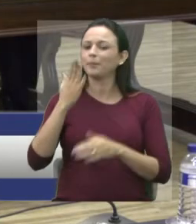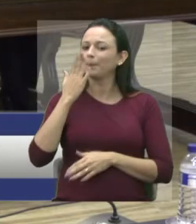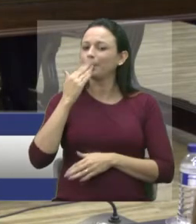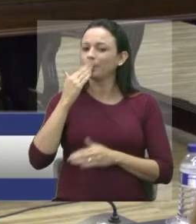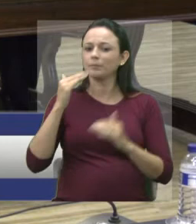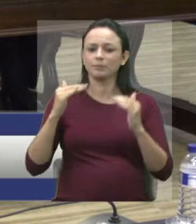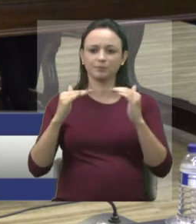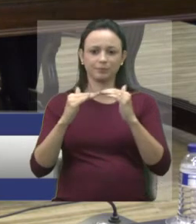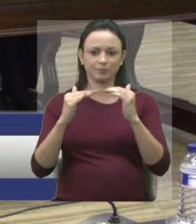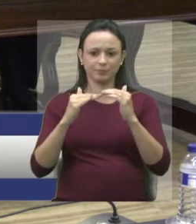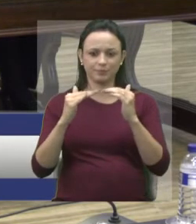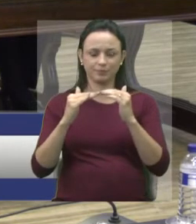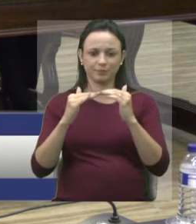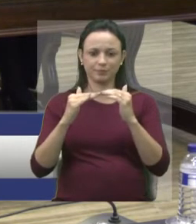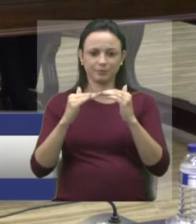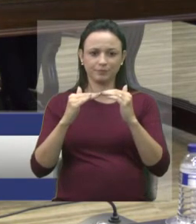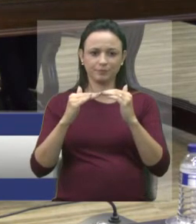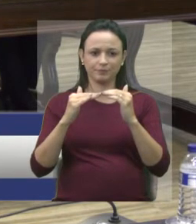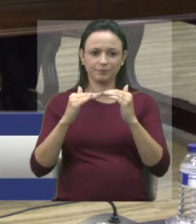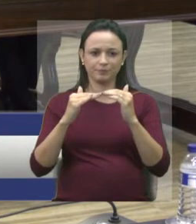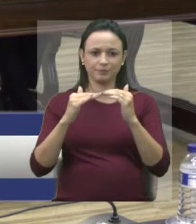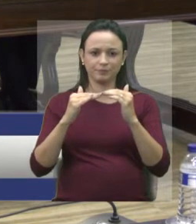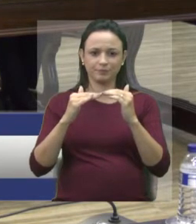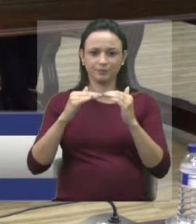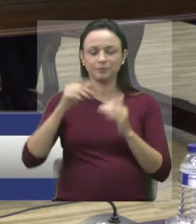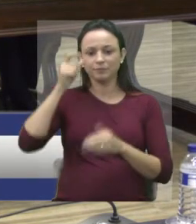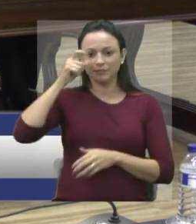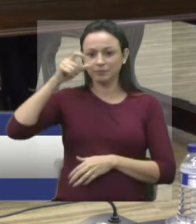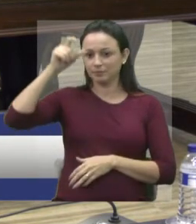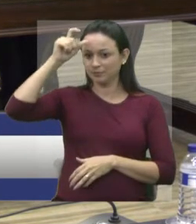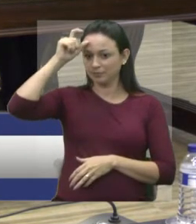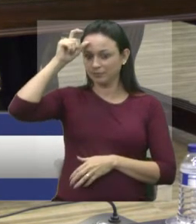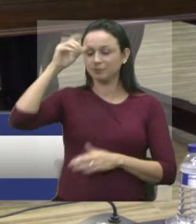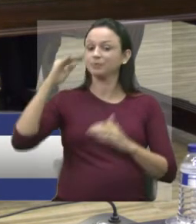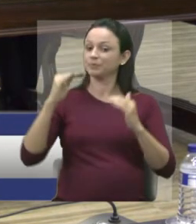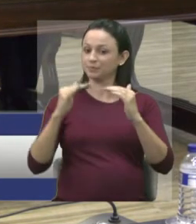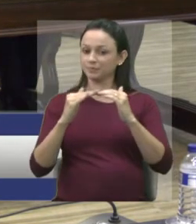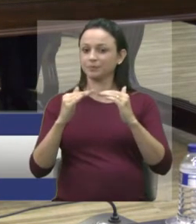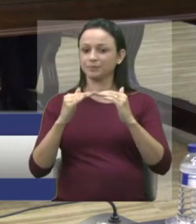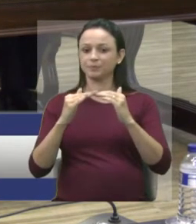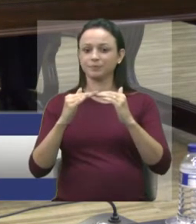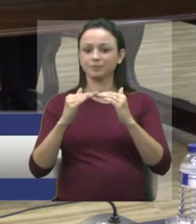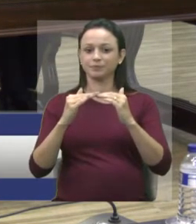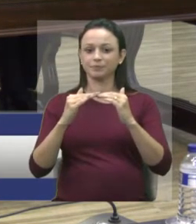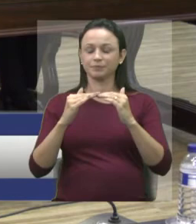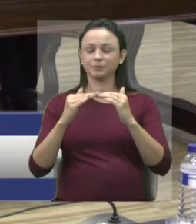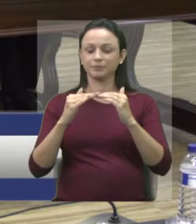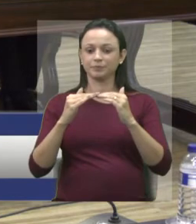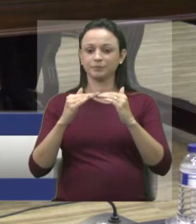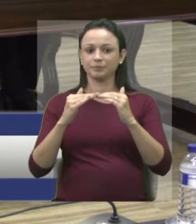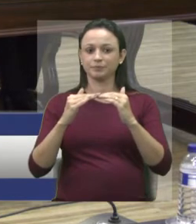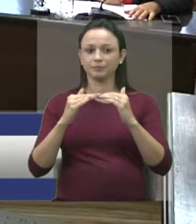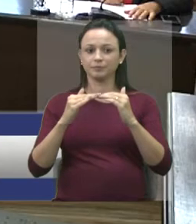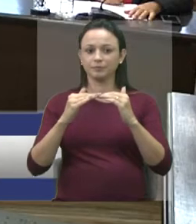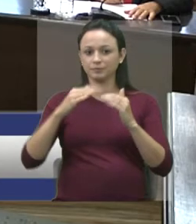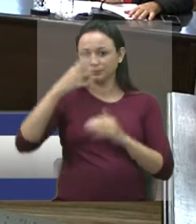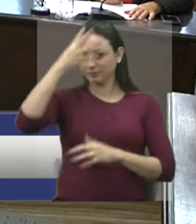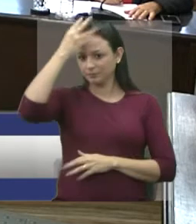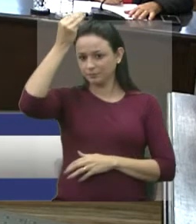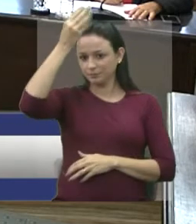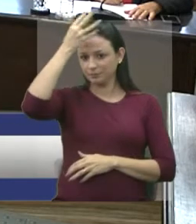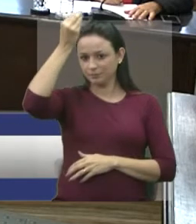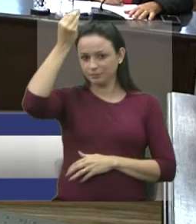Favorável. José Fernando Barbieri. Favorável. Lucas de